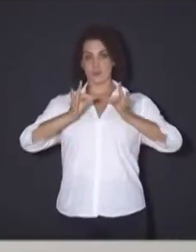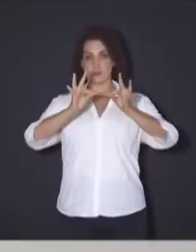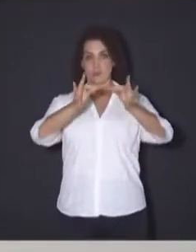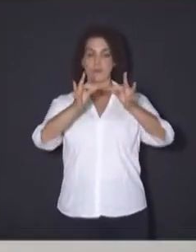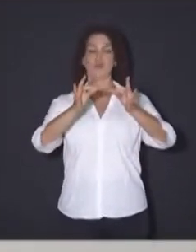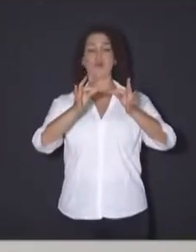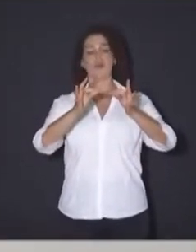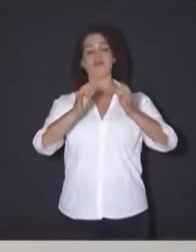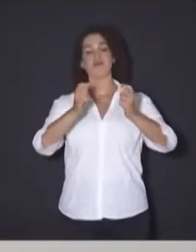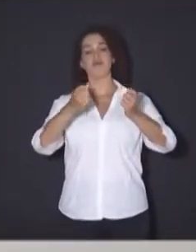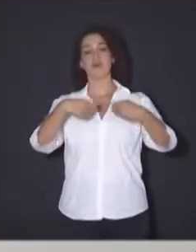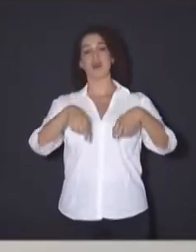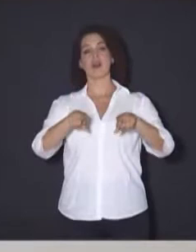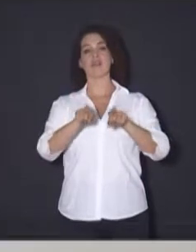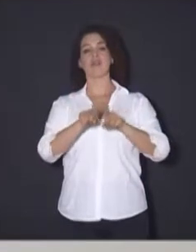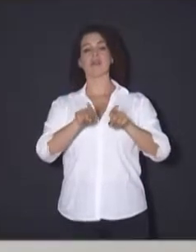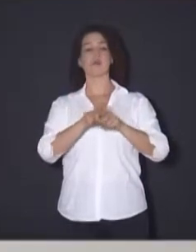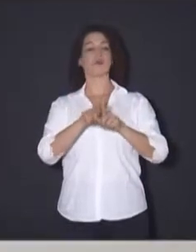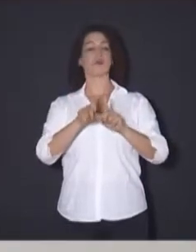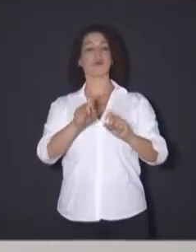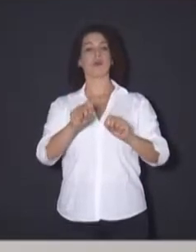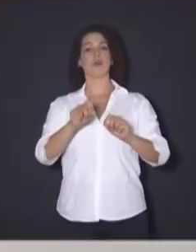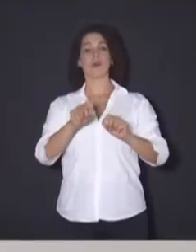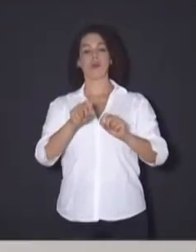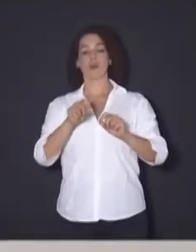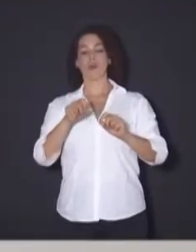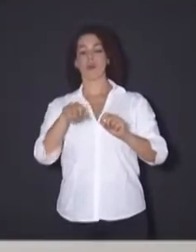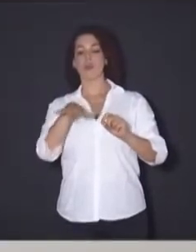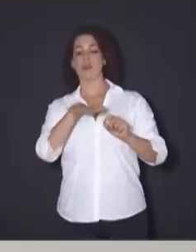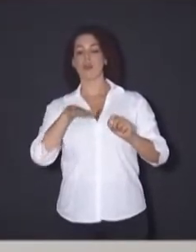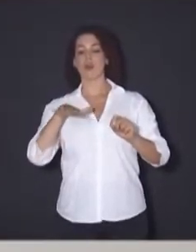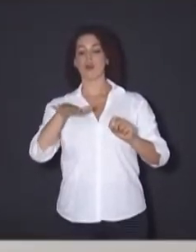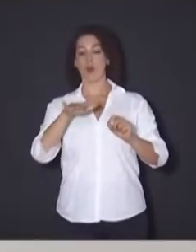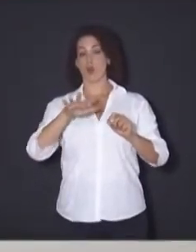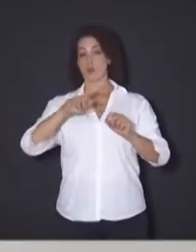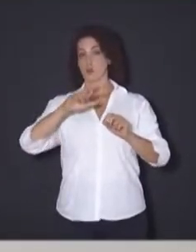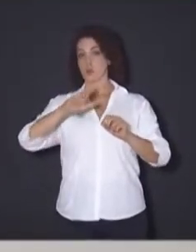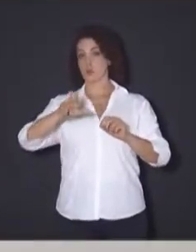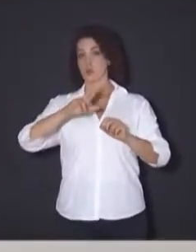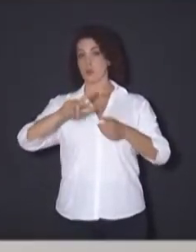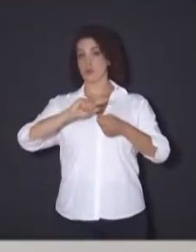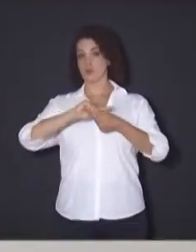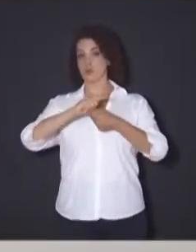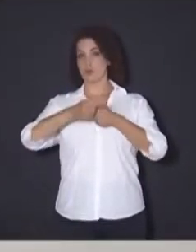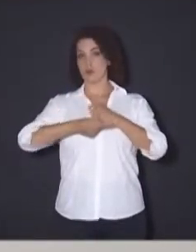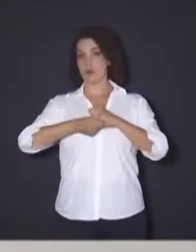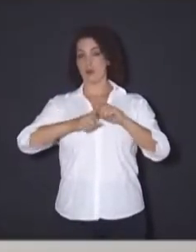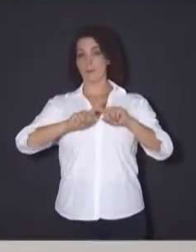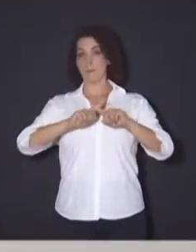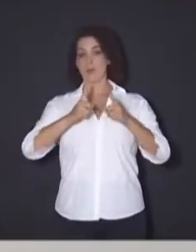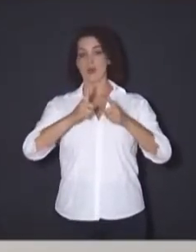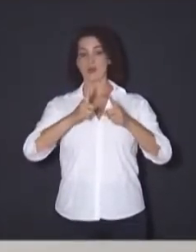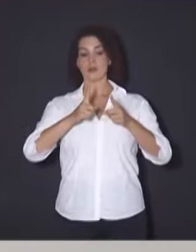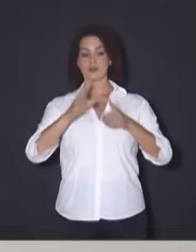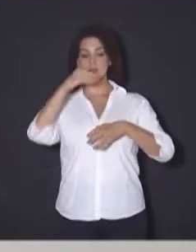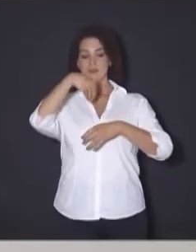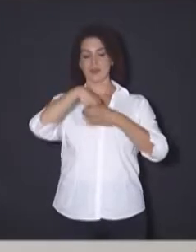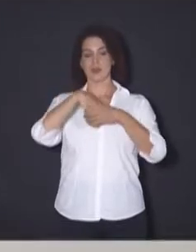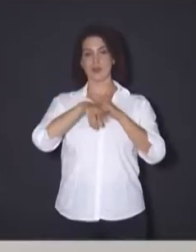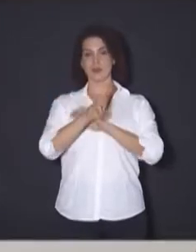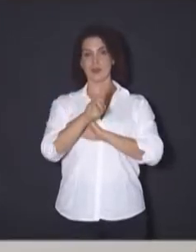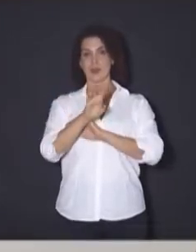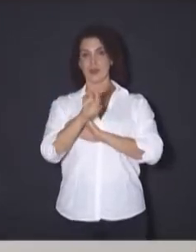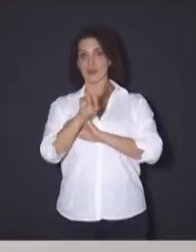ser também territórios que não são contínuos geograficamente que são construídos nas grandes redes